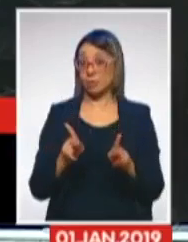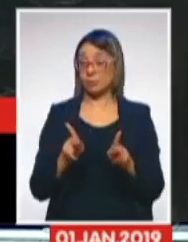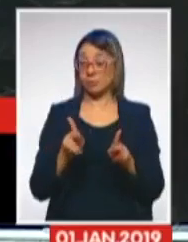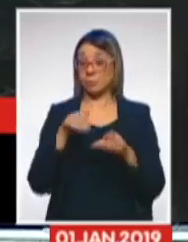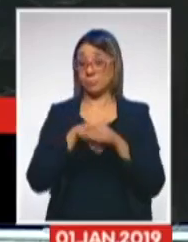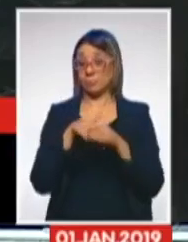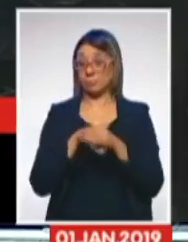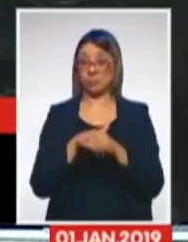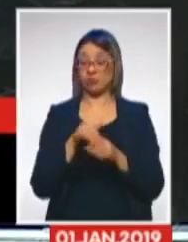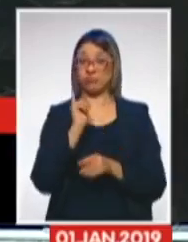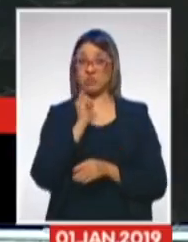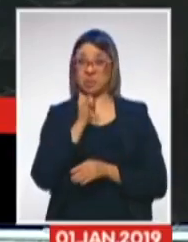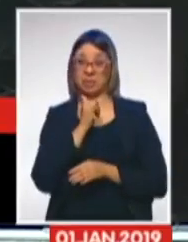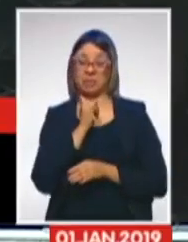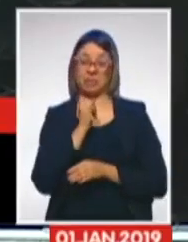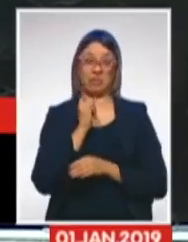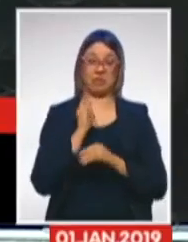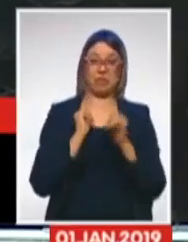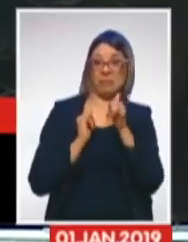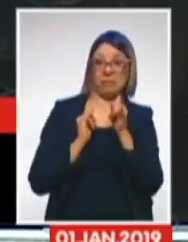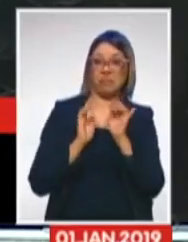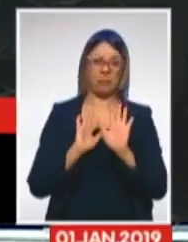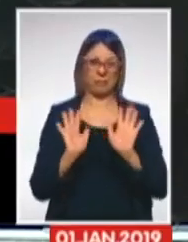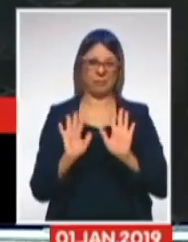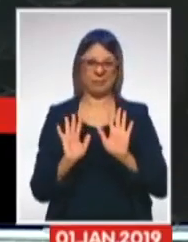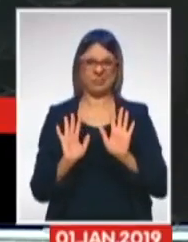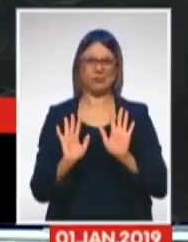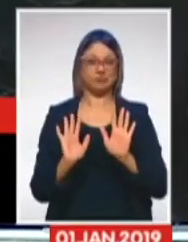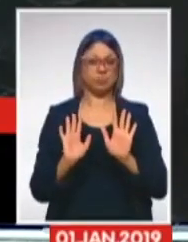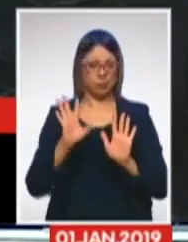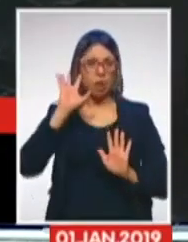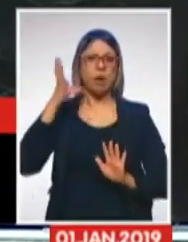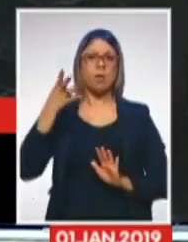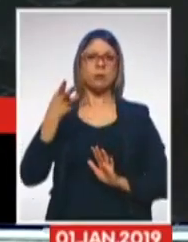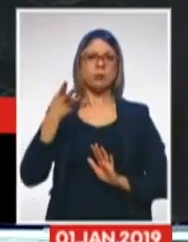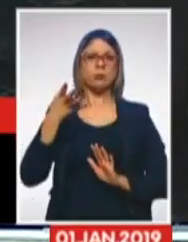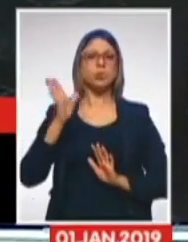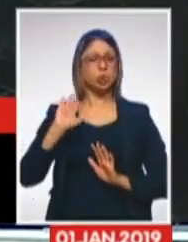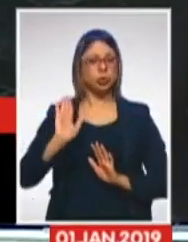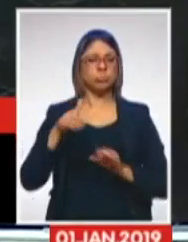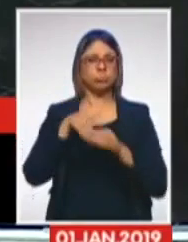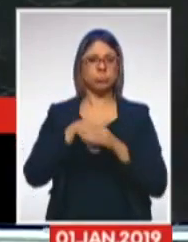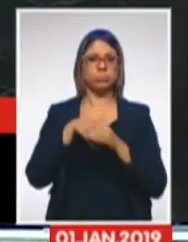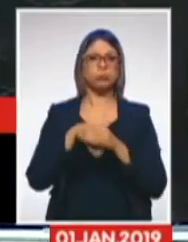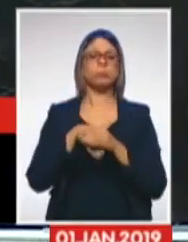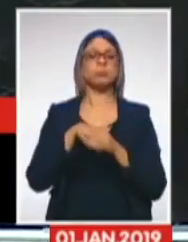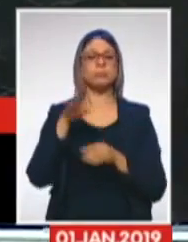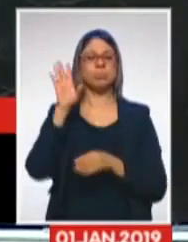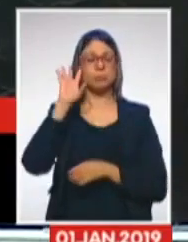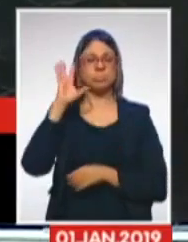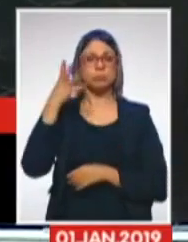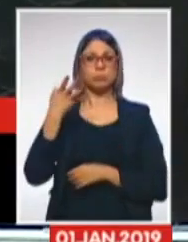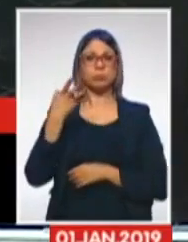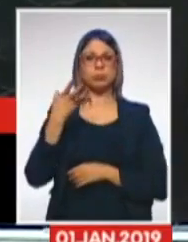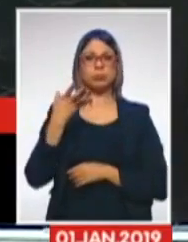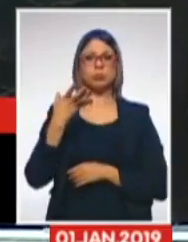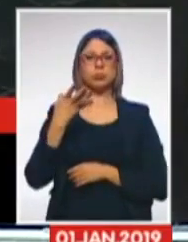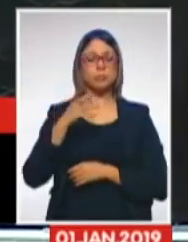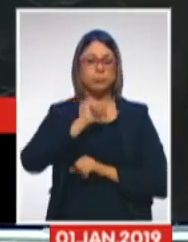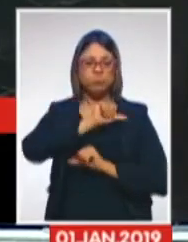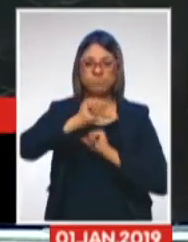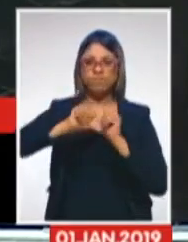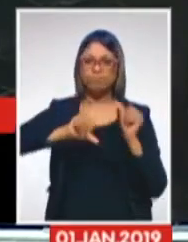dá recados, ele decide. E decidiu nas urnas realizar uma